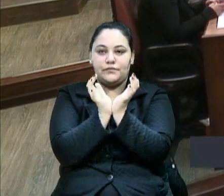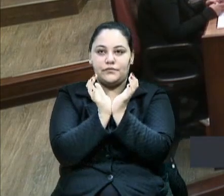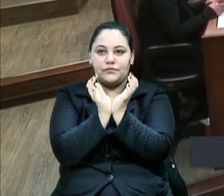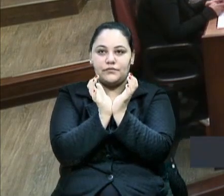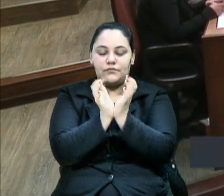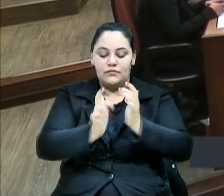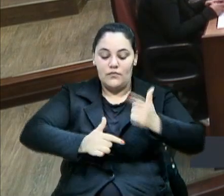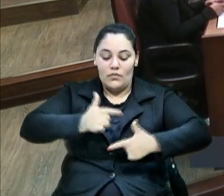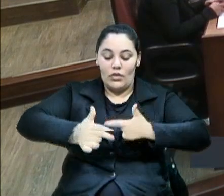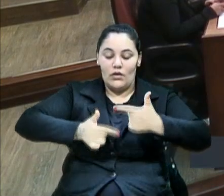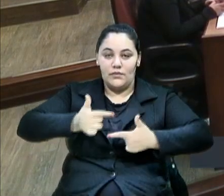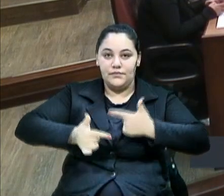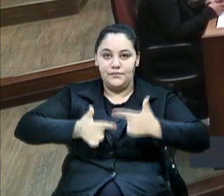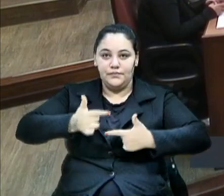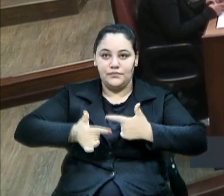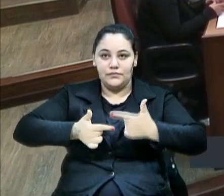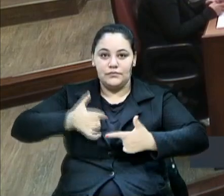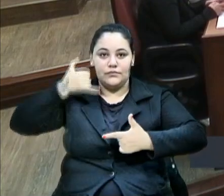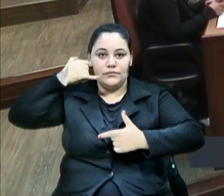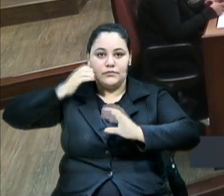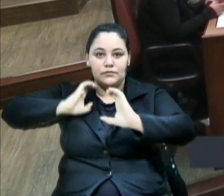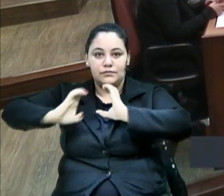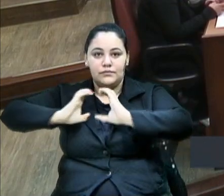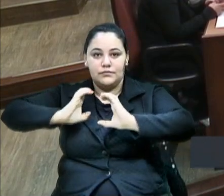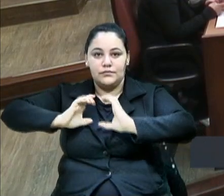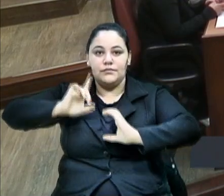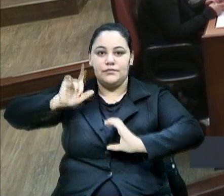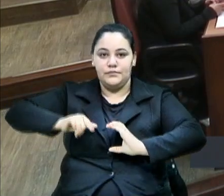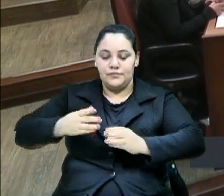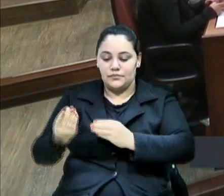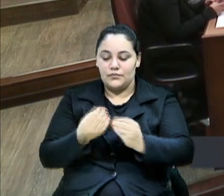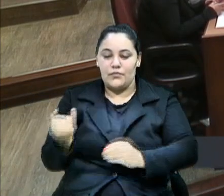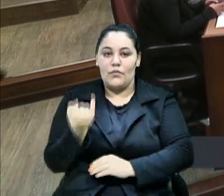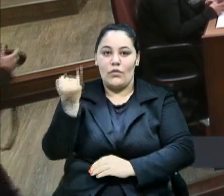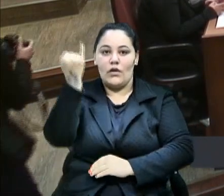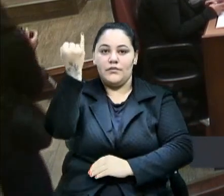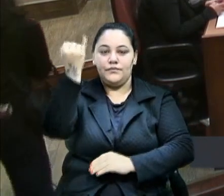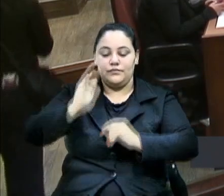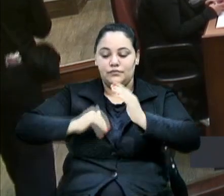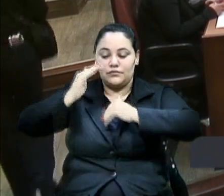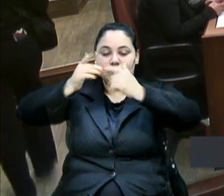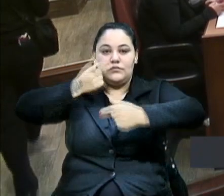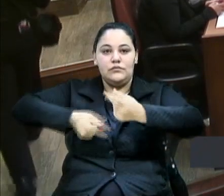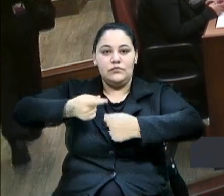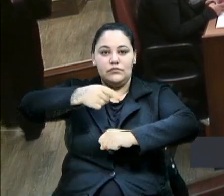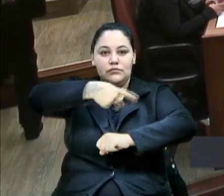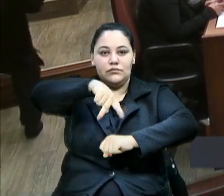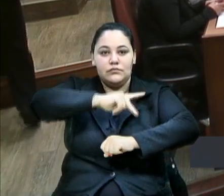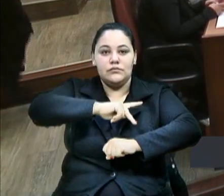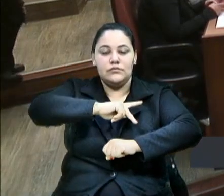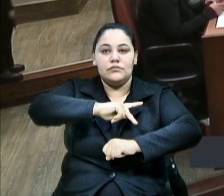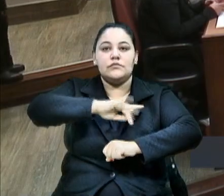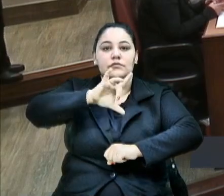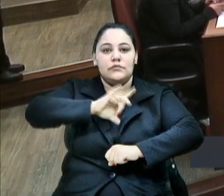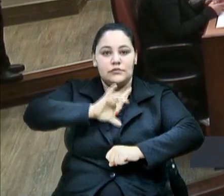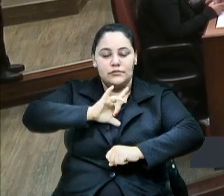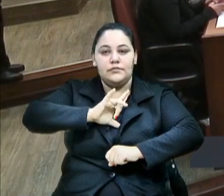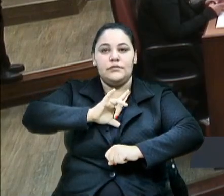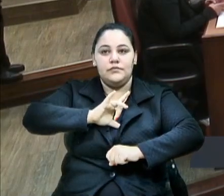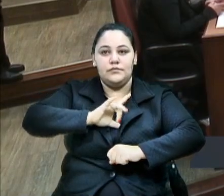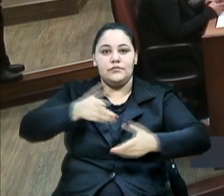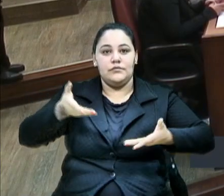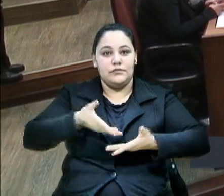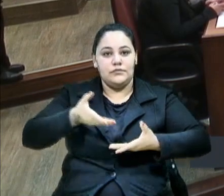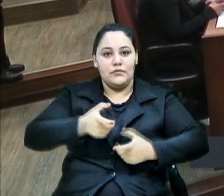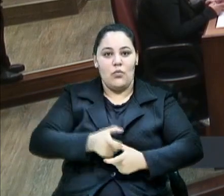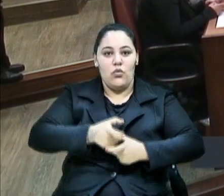serviços de telecomunicações são indispensáveis ao desenvolvimento econômico e social do país e passaram por um processo de expansão no